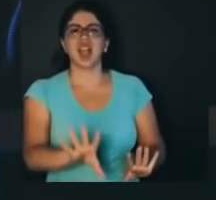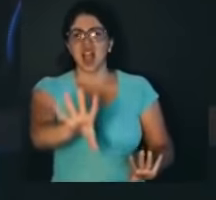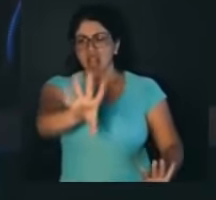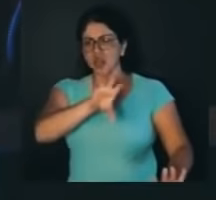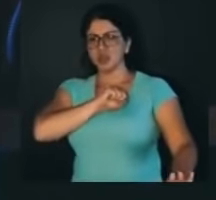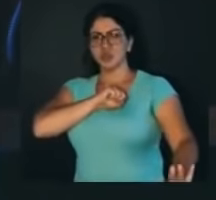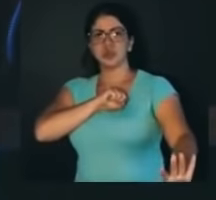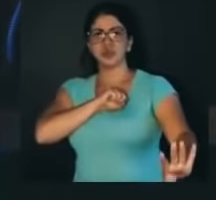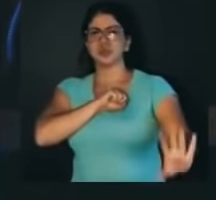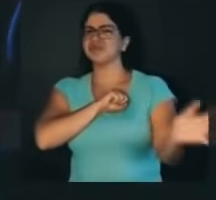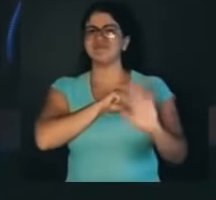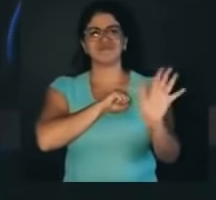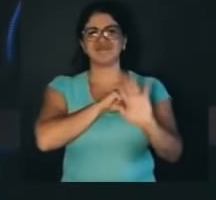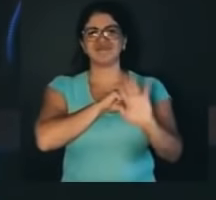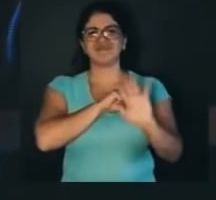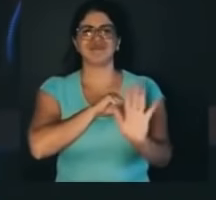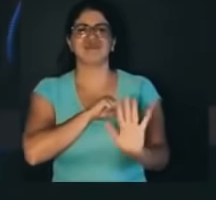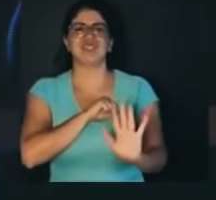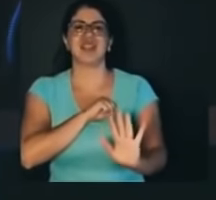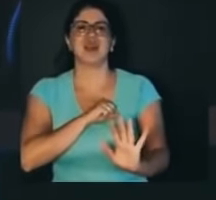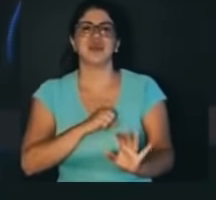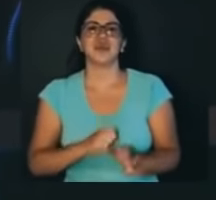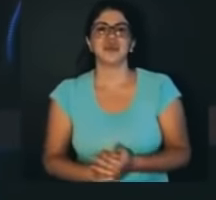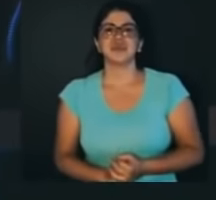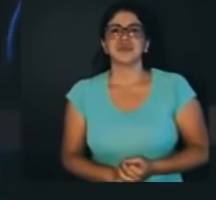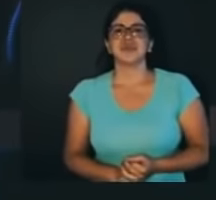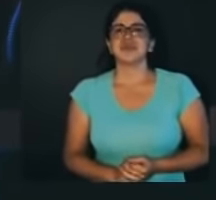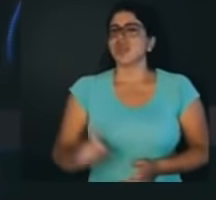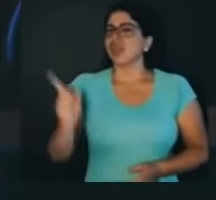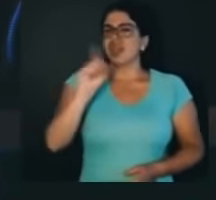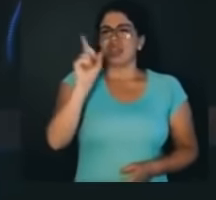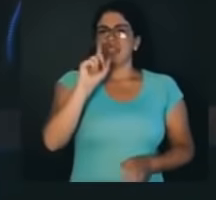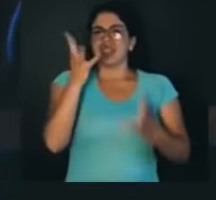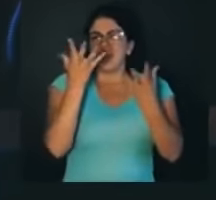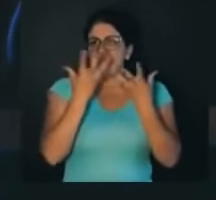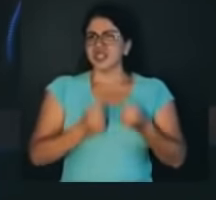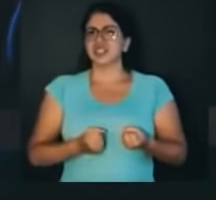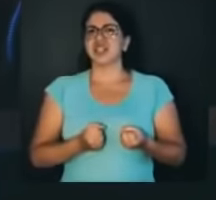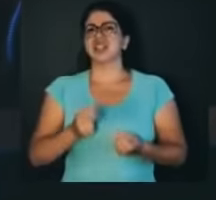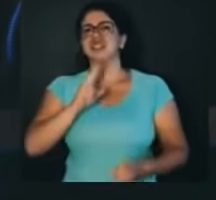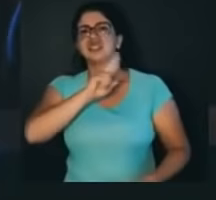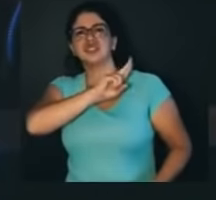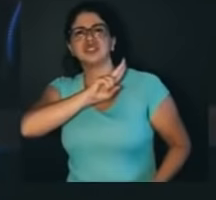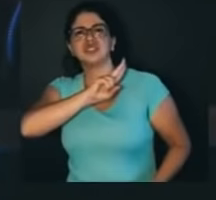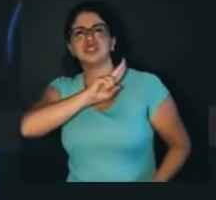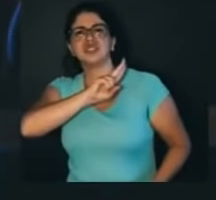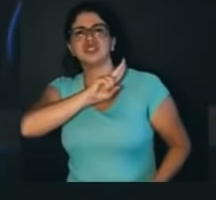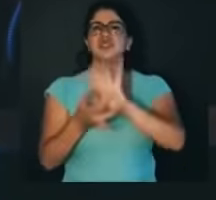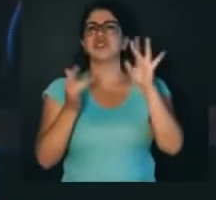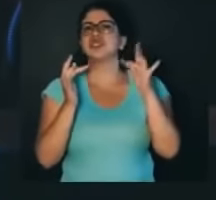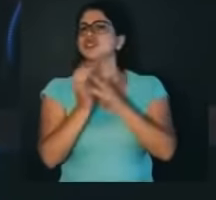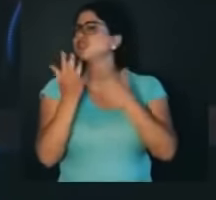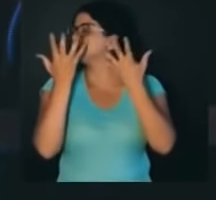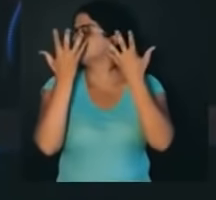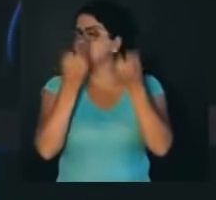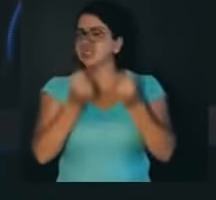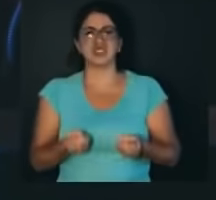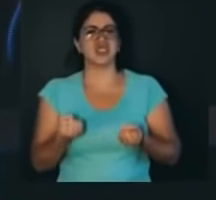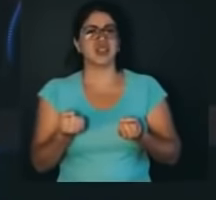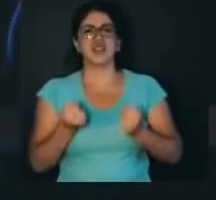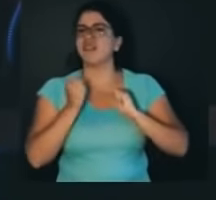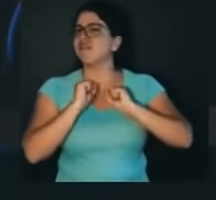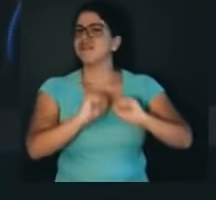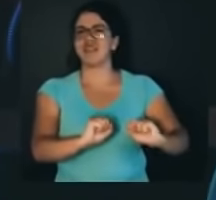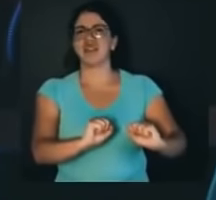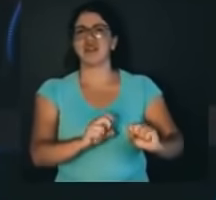isso mesmo. Não, não aceite em nome de Jesus, porque isso vai destruir você, isso vai